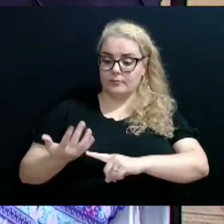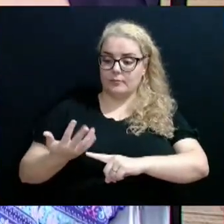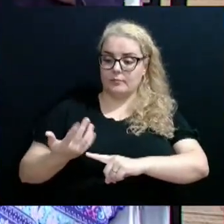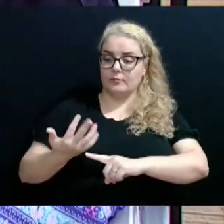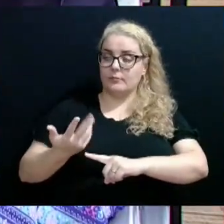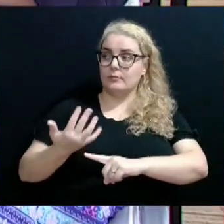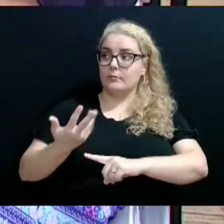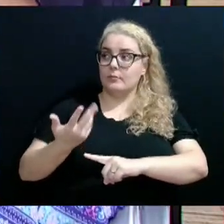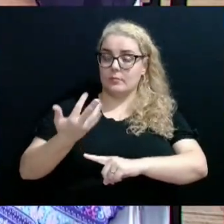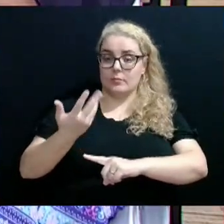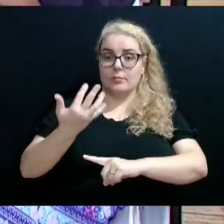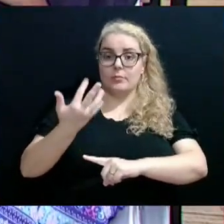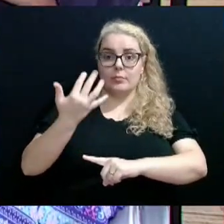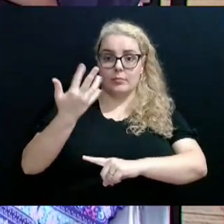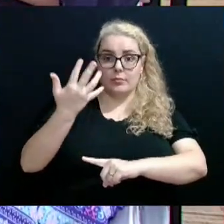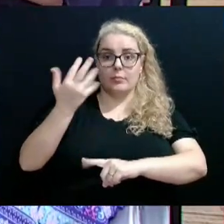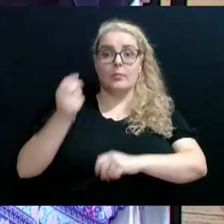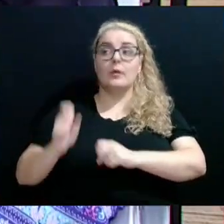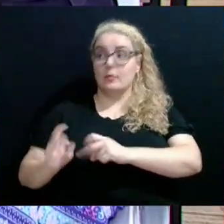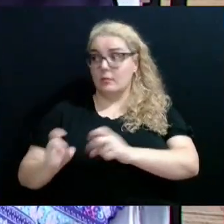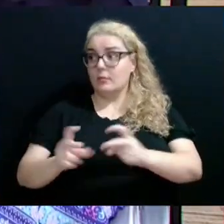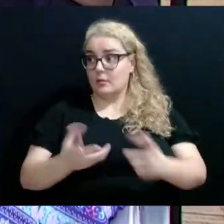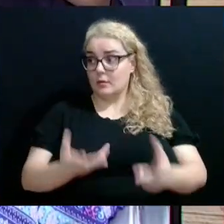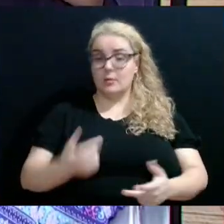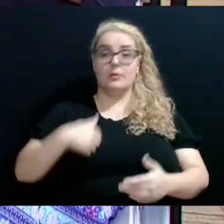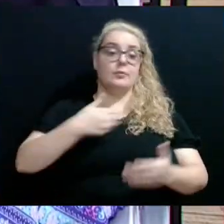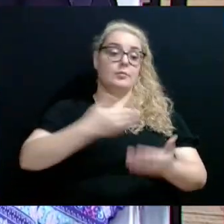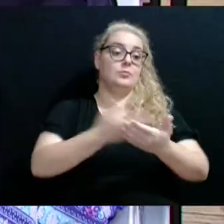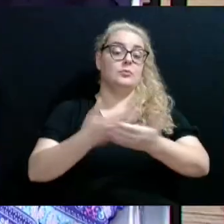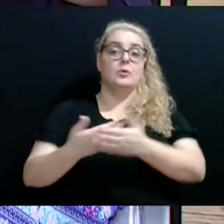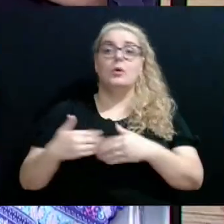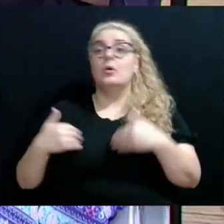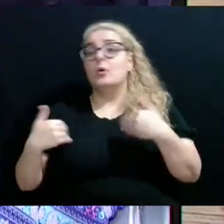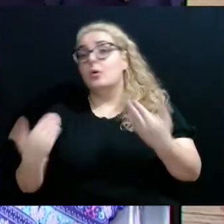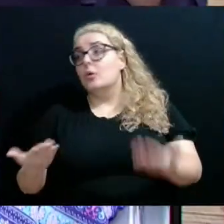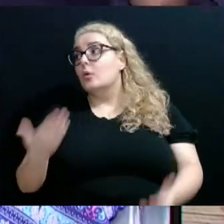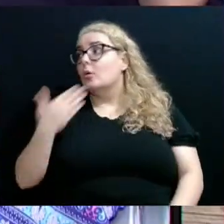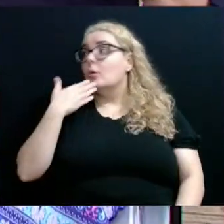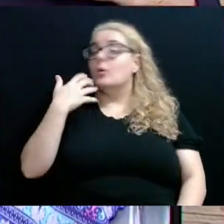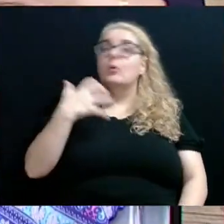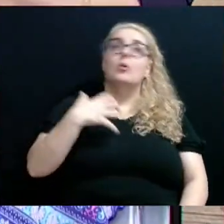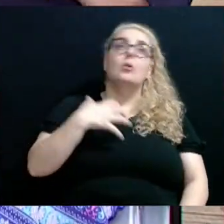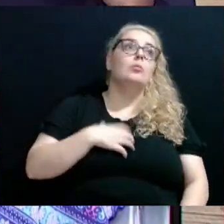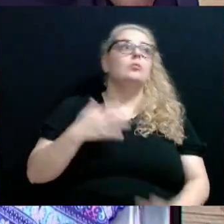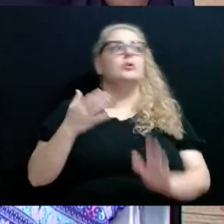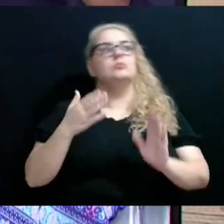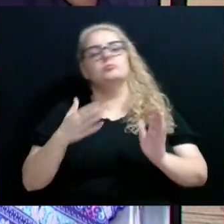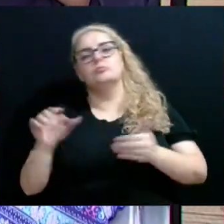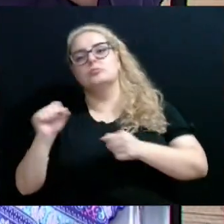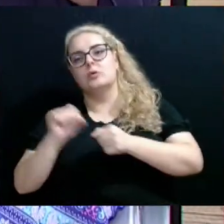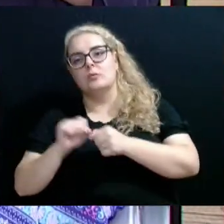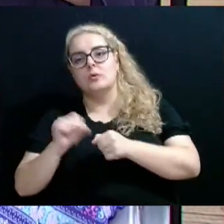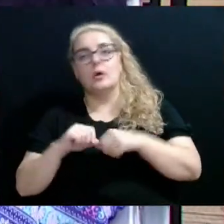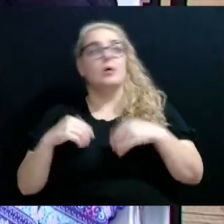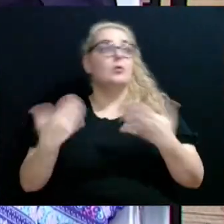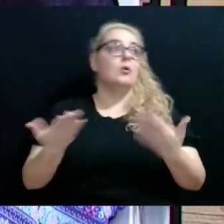comercializar, eu fui estudar qual que era a melhor maneira de produzir, qual que era o melhor